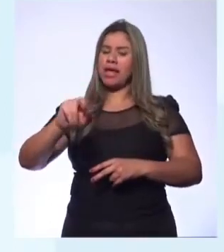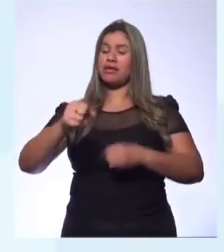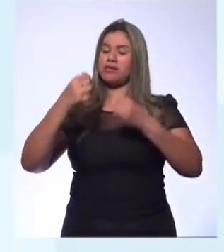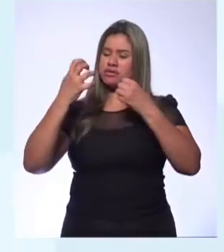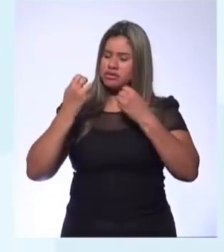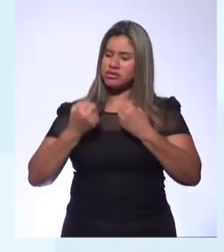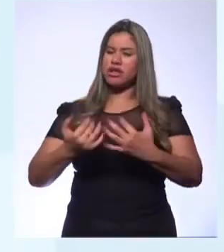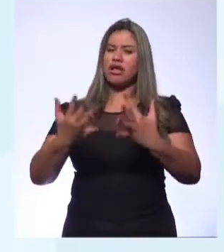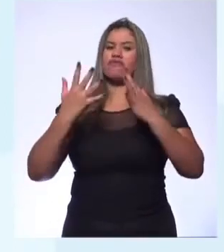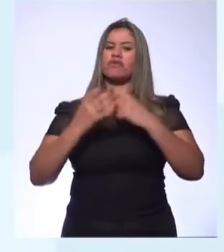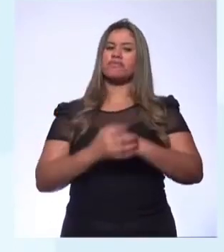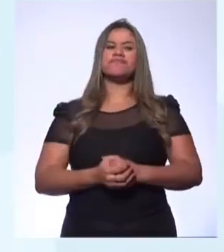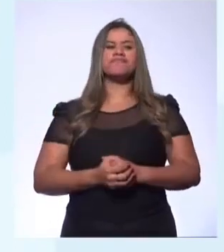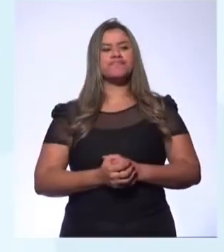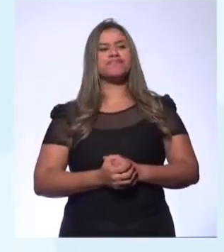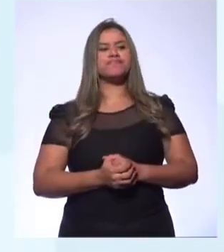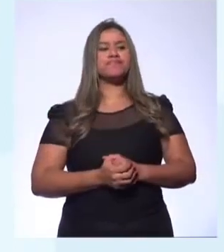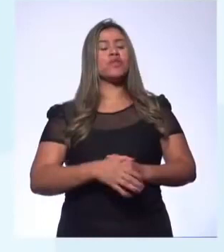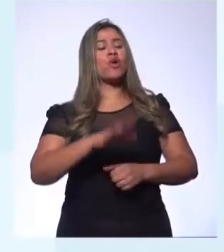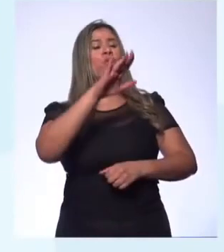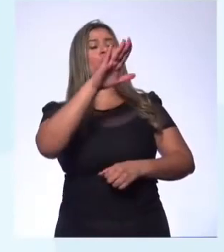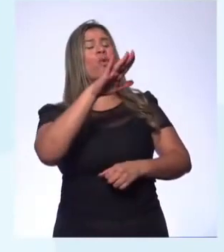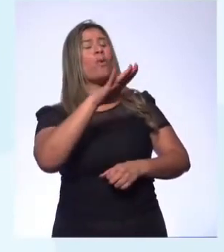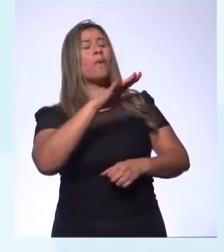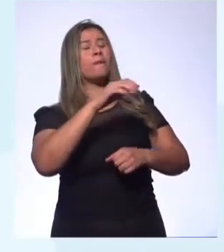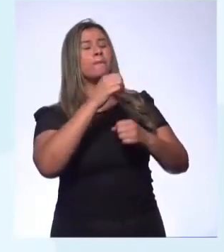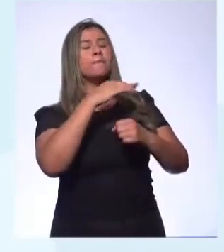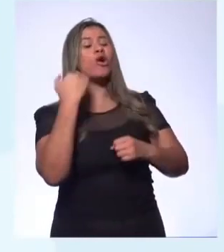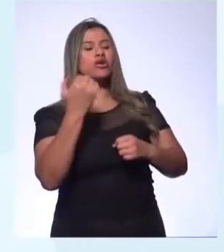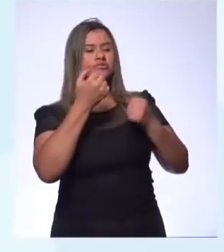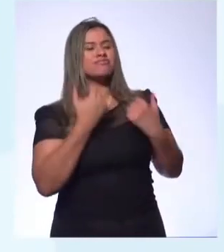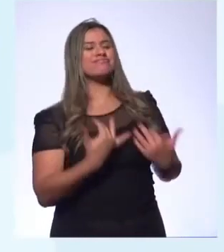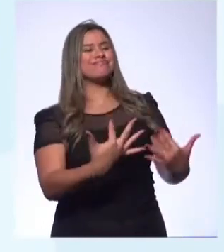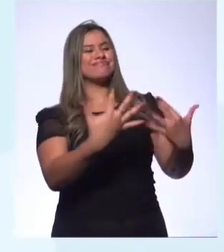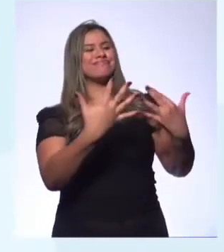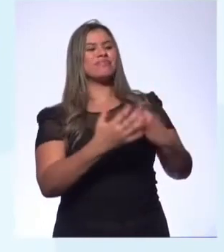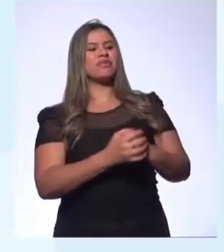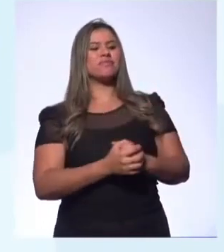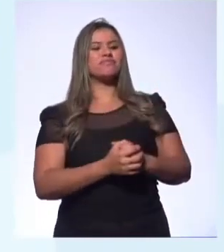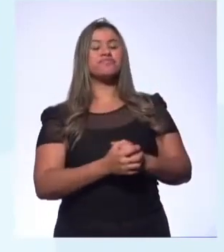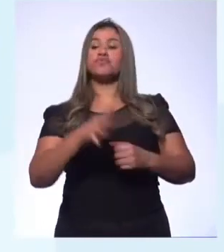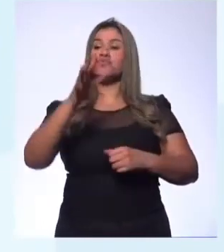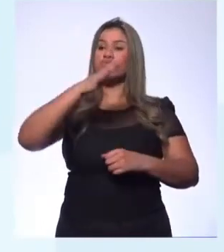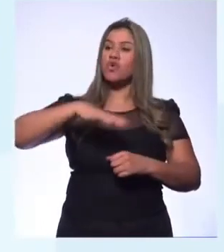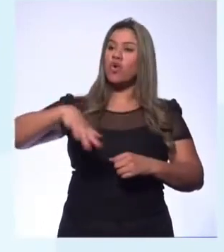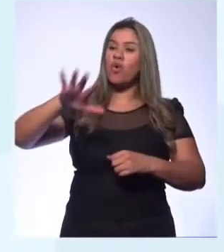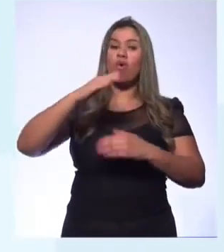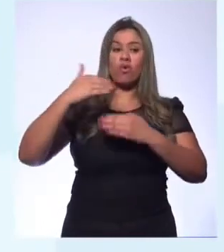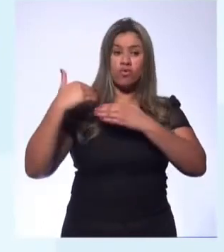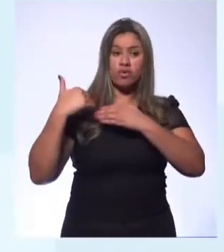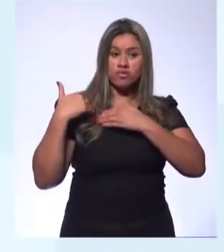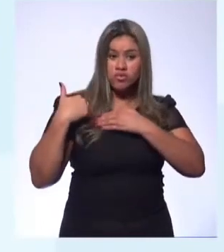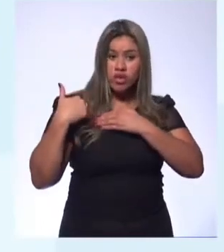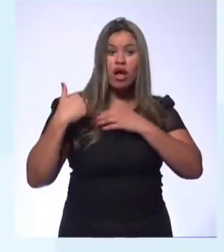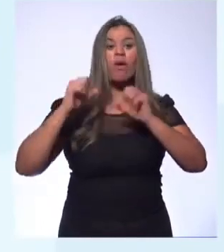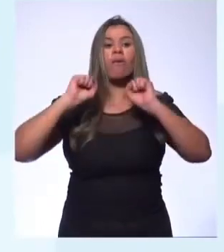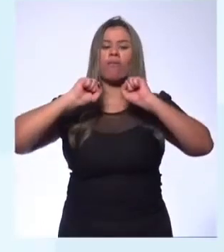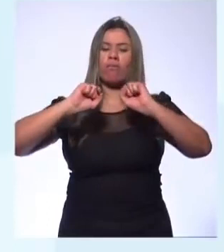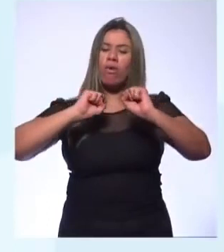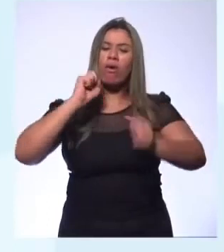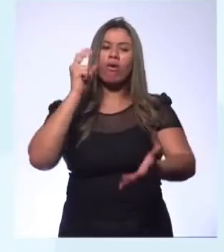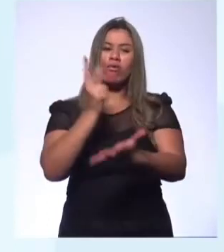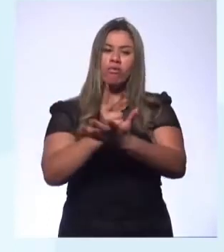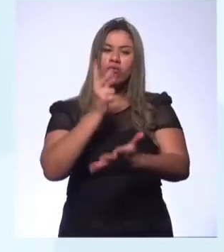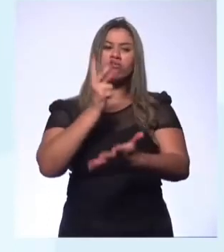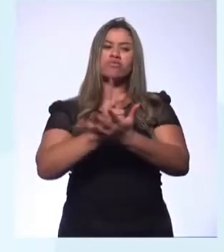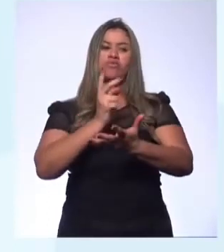ceifa. Ó morte, ceifa. Cumpre todos o vosso dever.